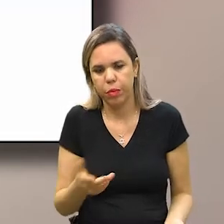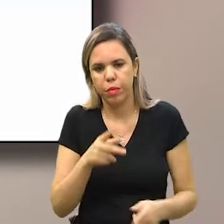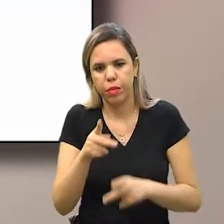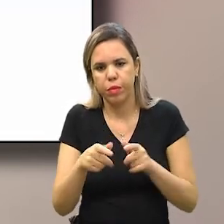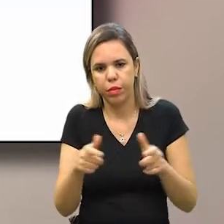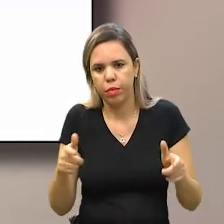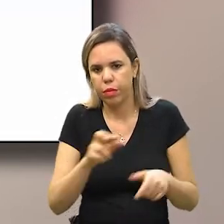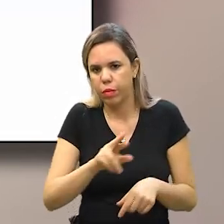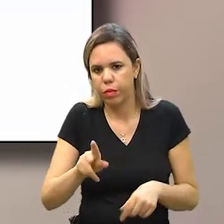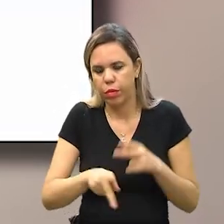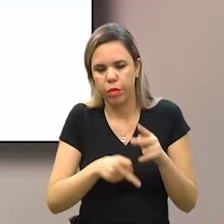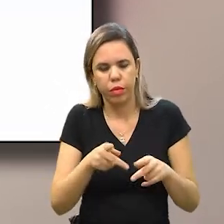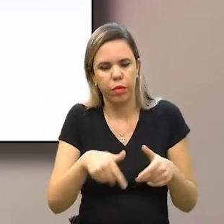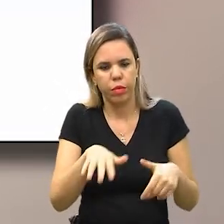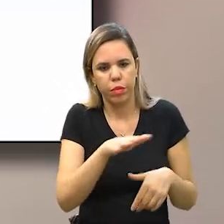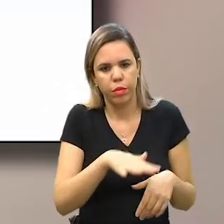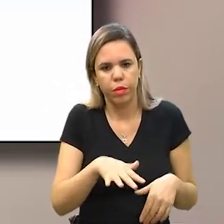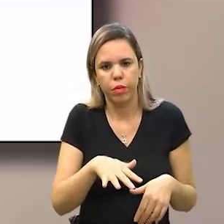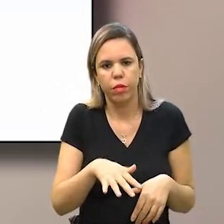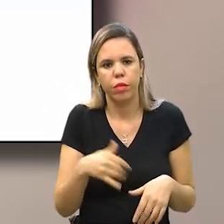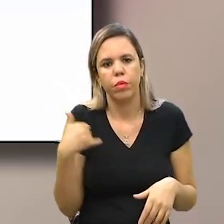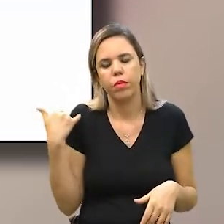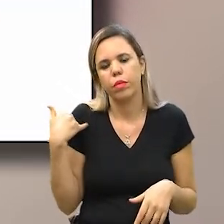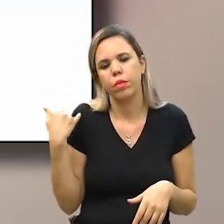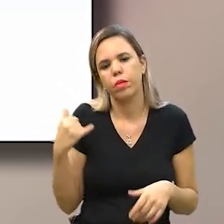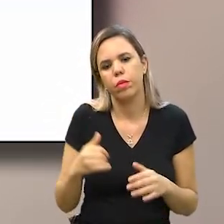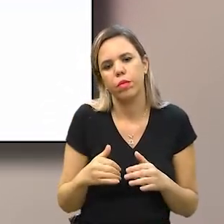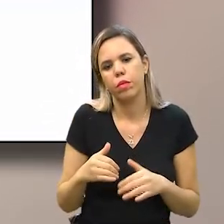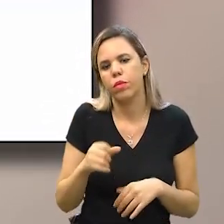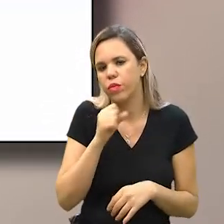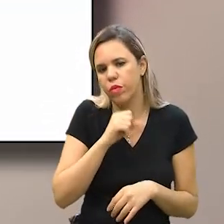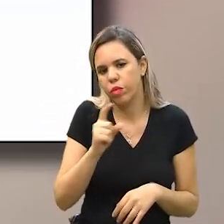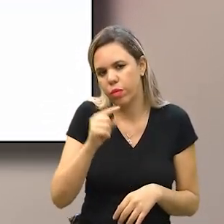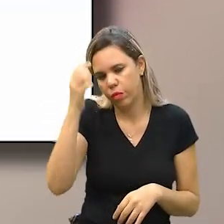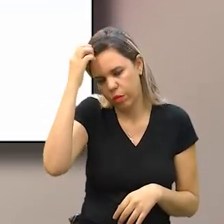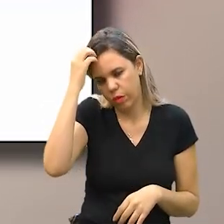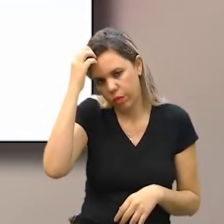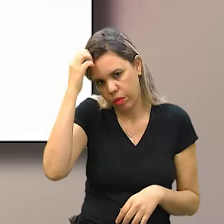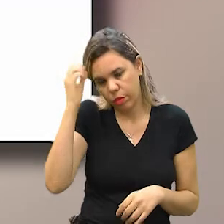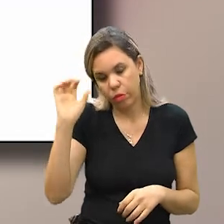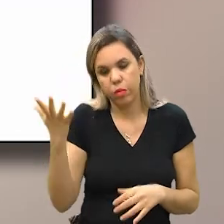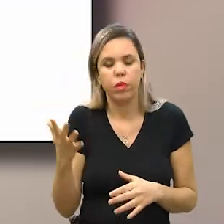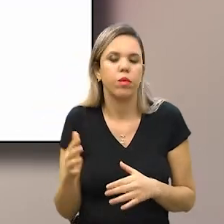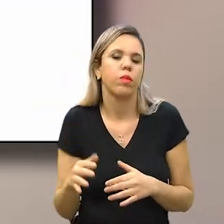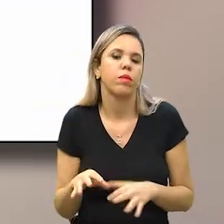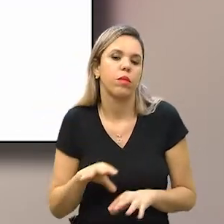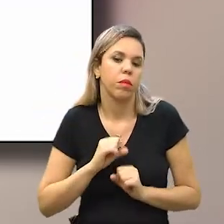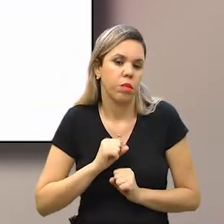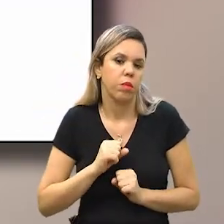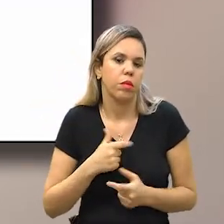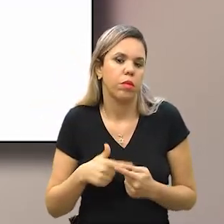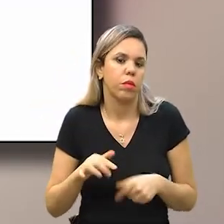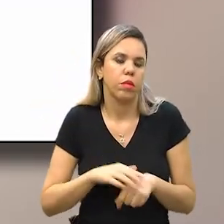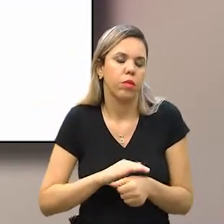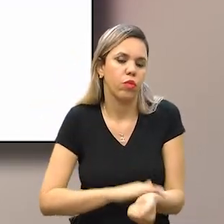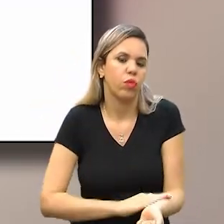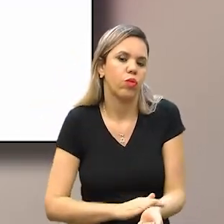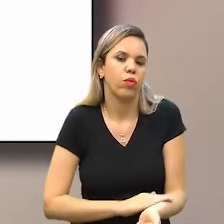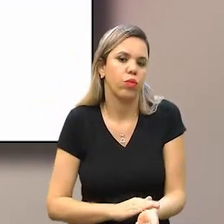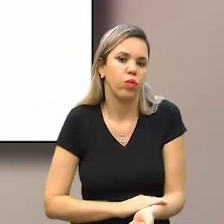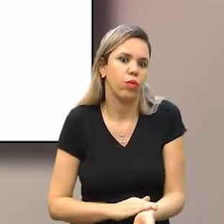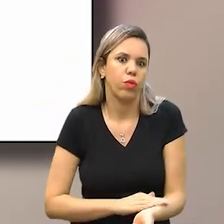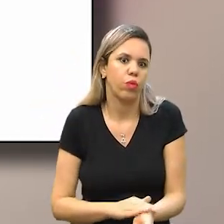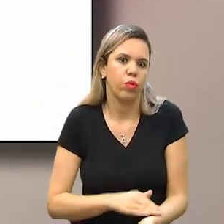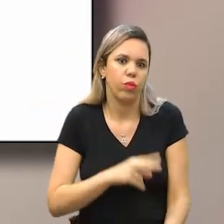em população que não é a população de faixa etária muito alta, uma das coisas que pode estar desencadeando é o